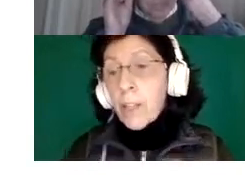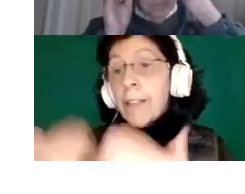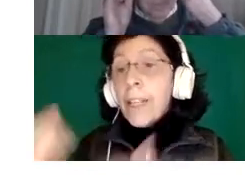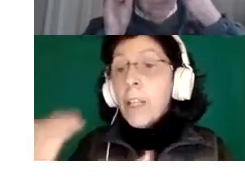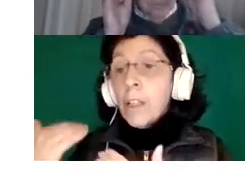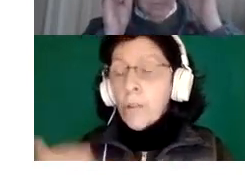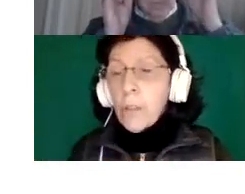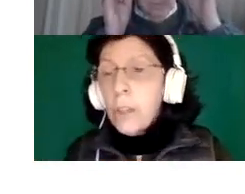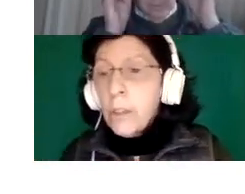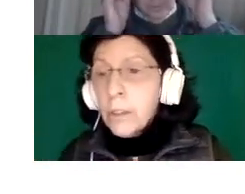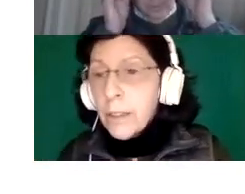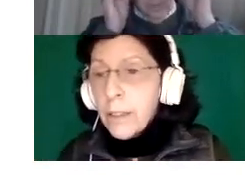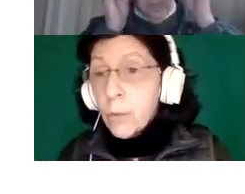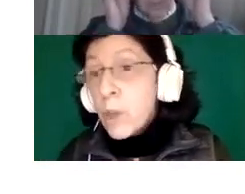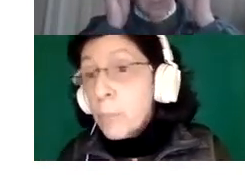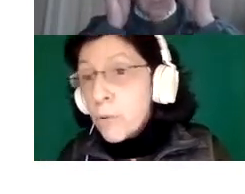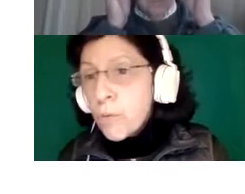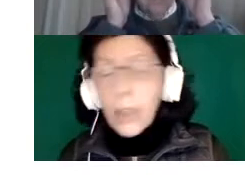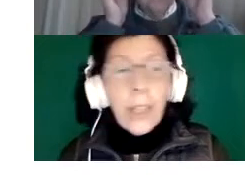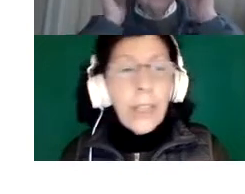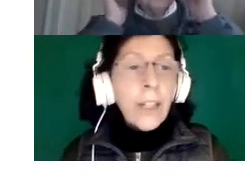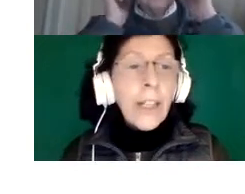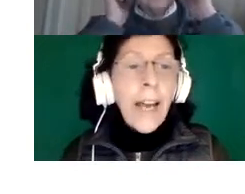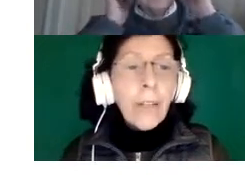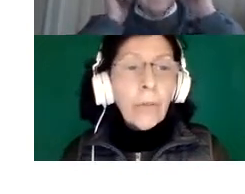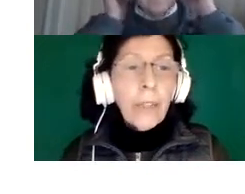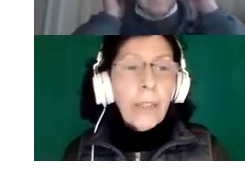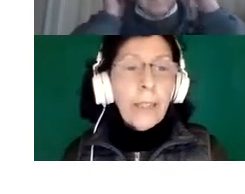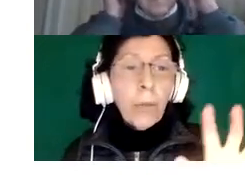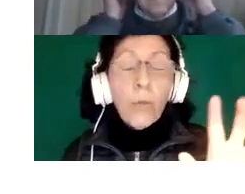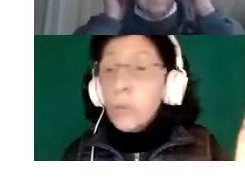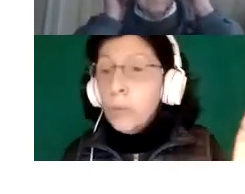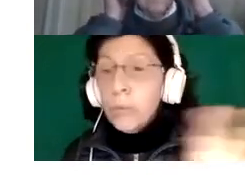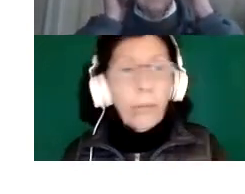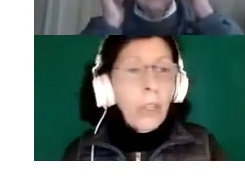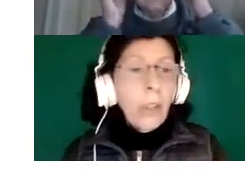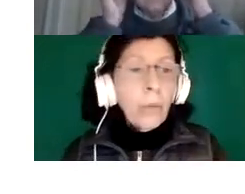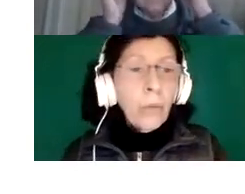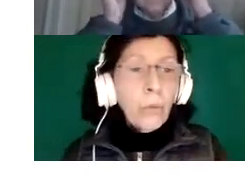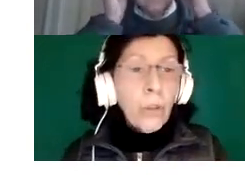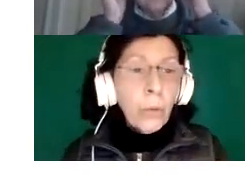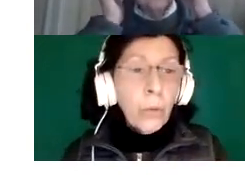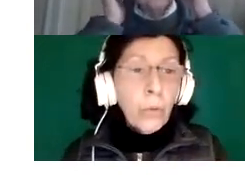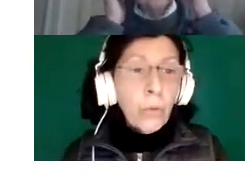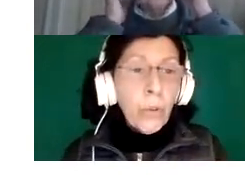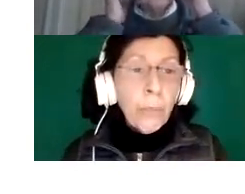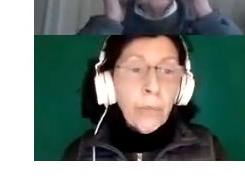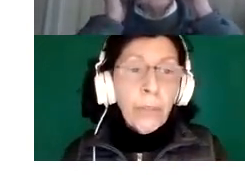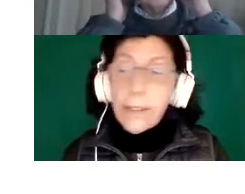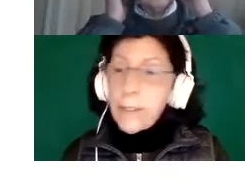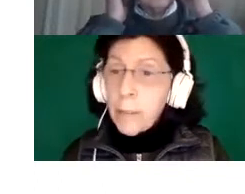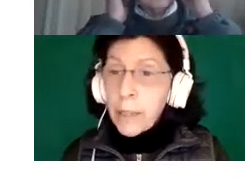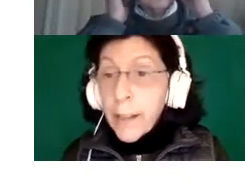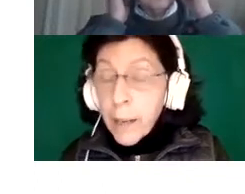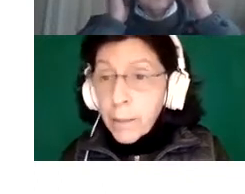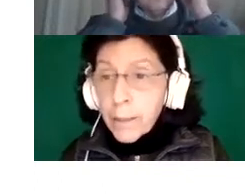calhar está na raiz dos capuchos, neste caso o estudo dos estatutos da província